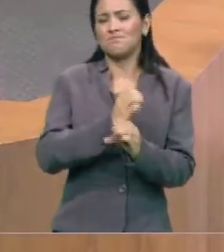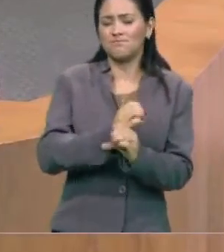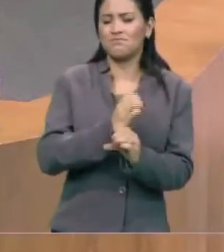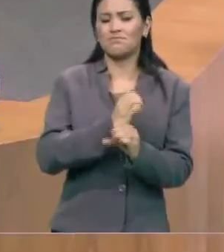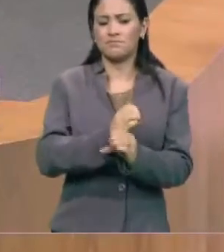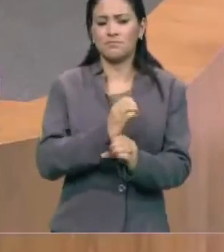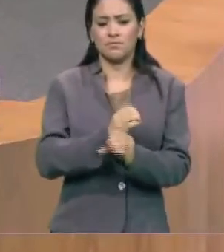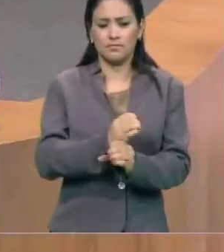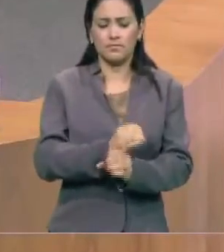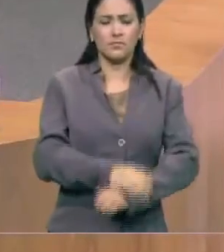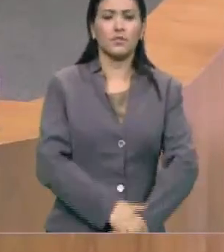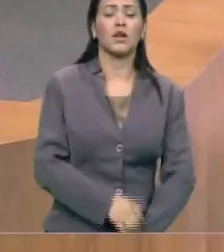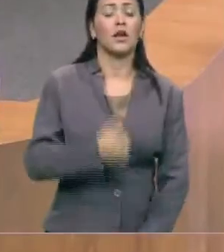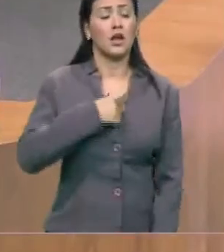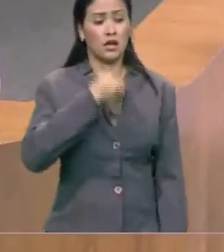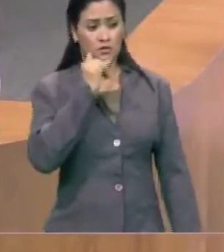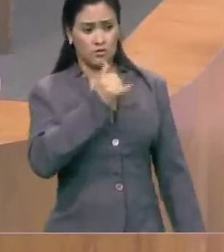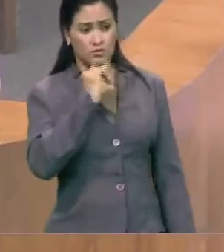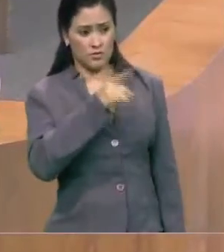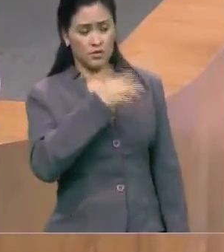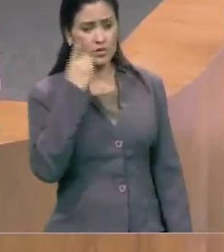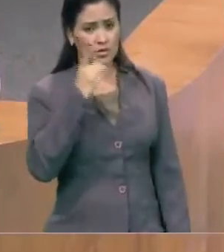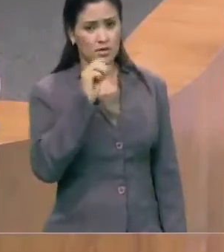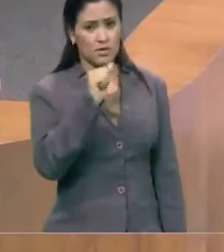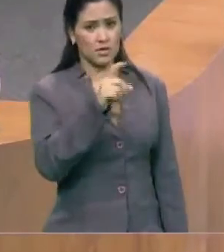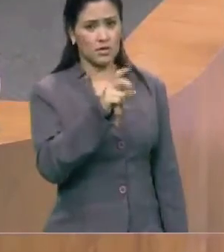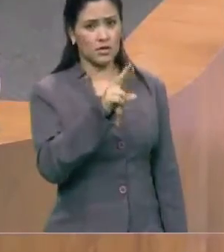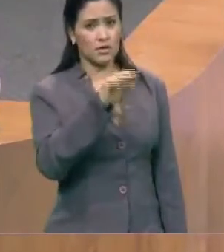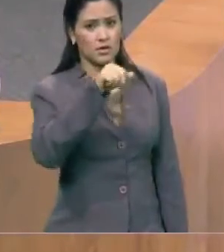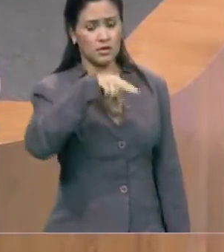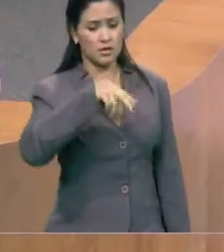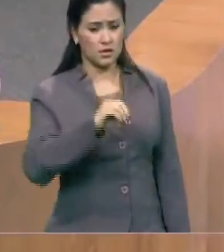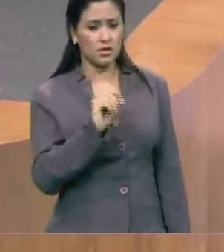E disse ao deputado Adriano que apoiaria o requerimento.